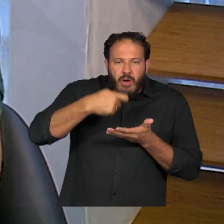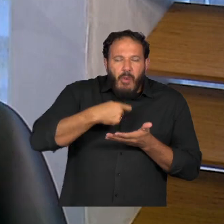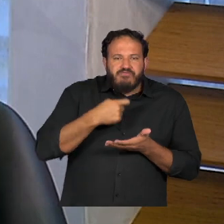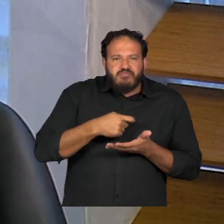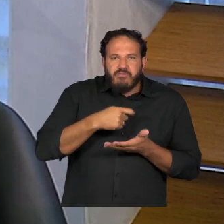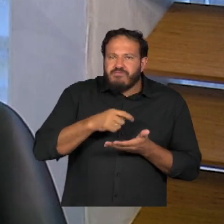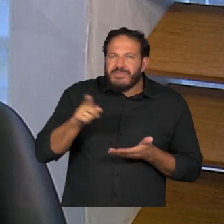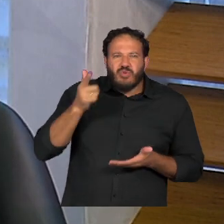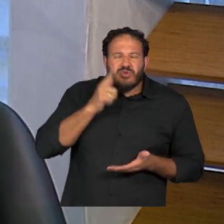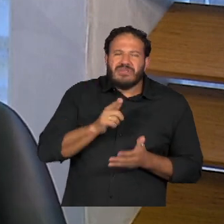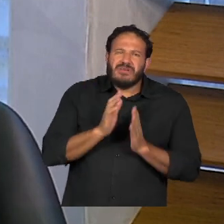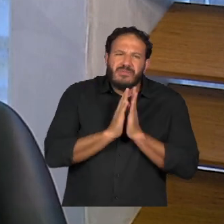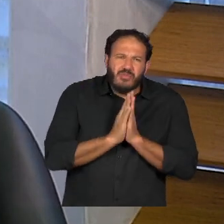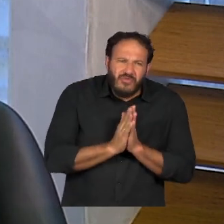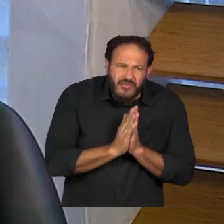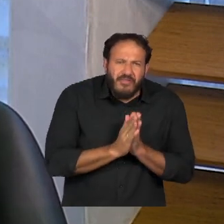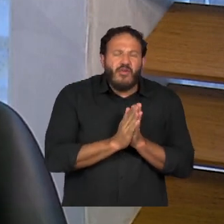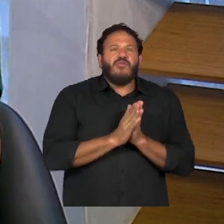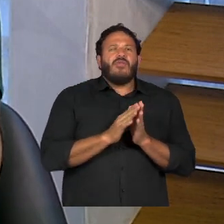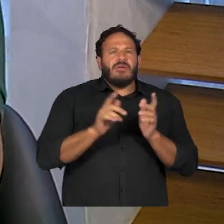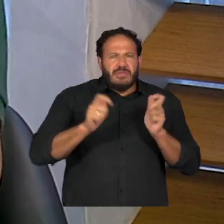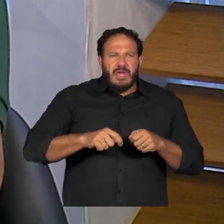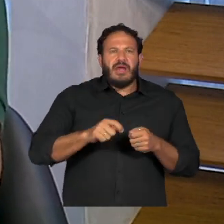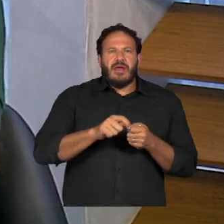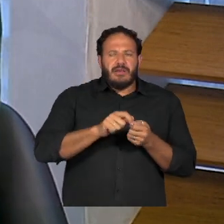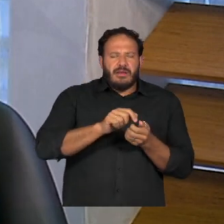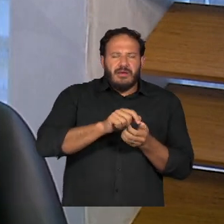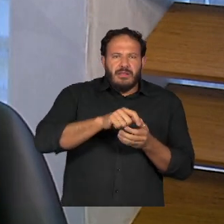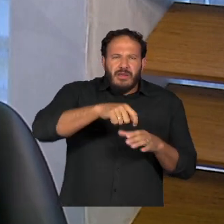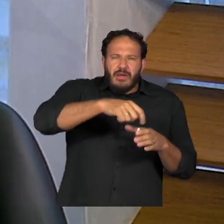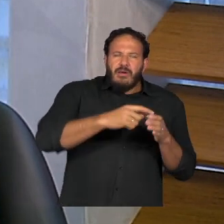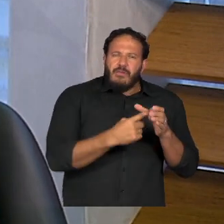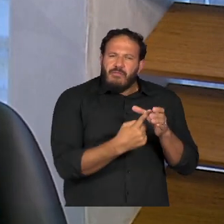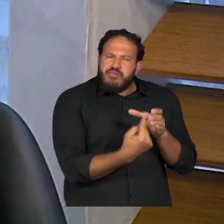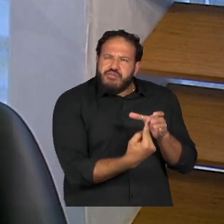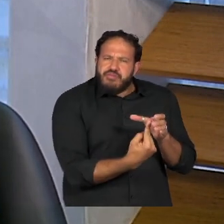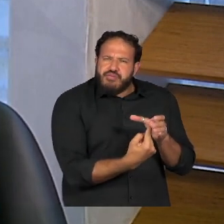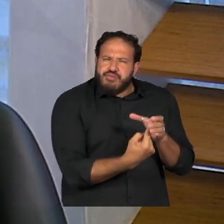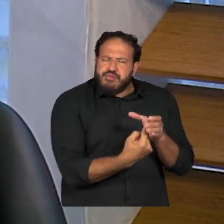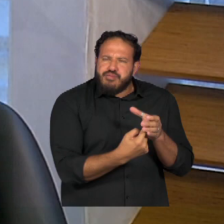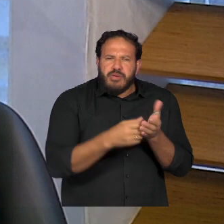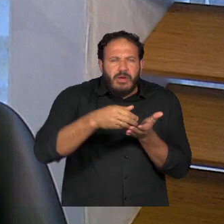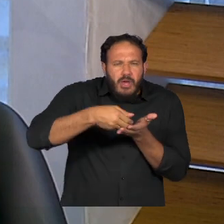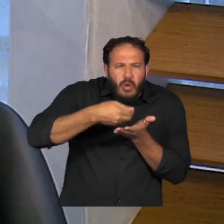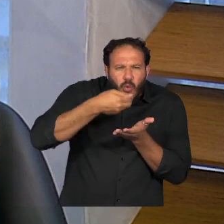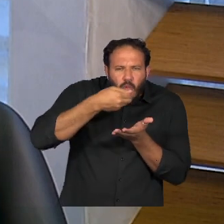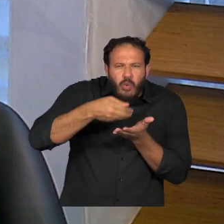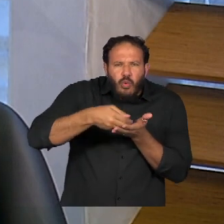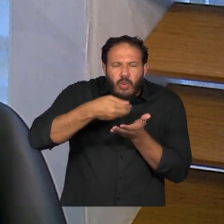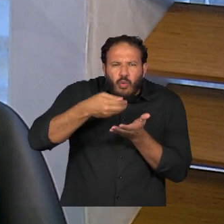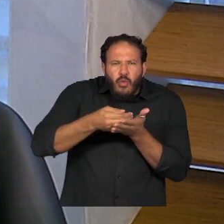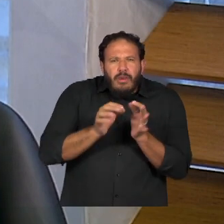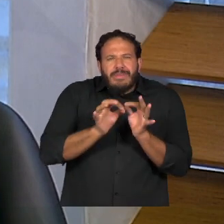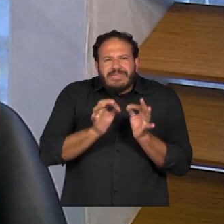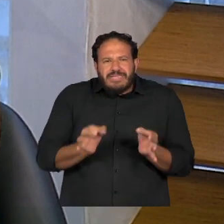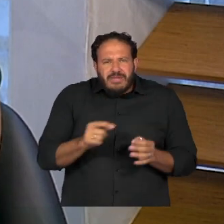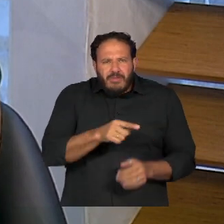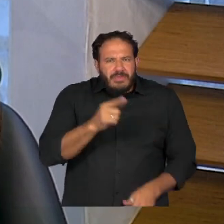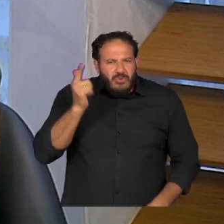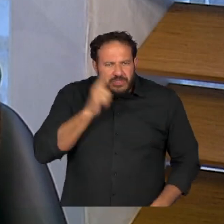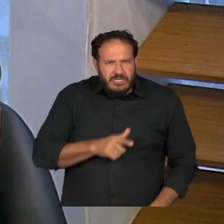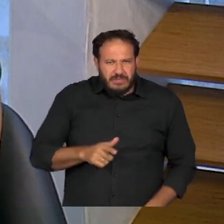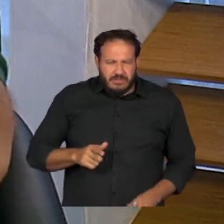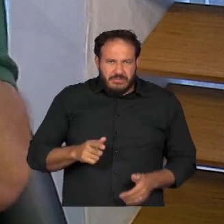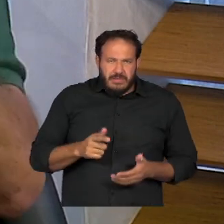Então era por favor para vocês fazerem uma papinha para eles ele vai eh para ele poder ingerir A